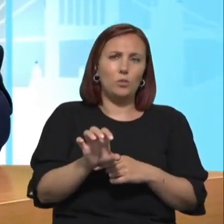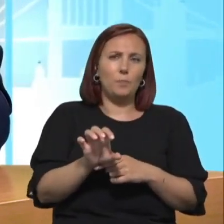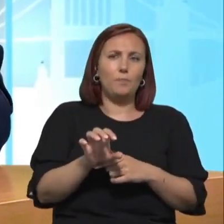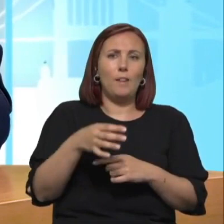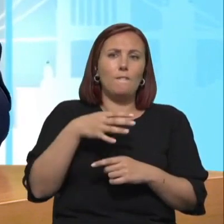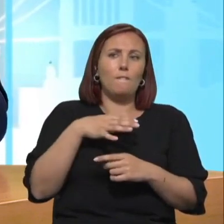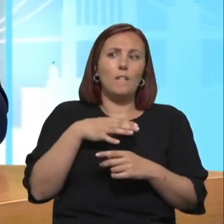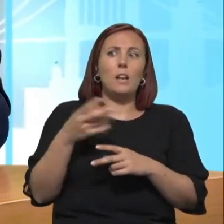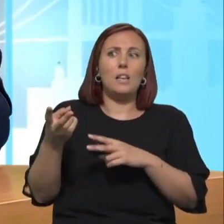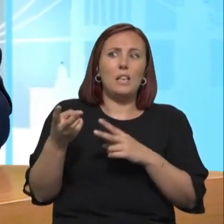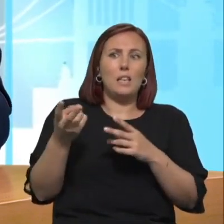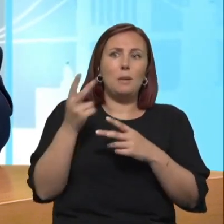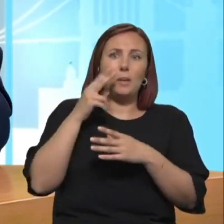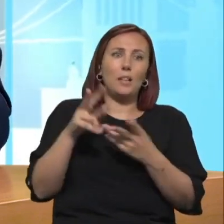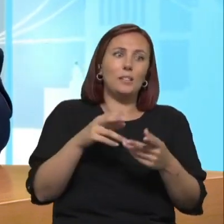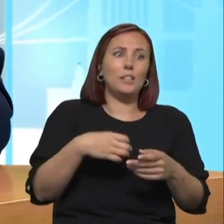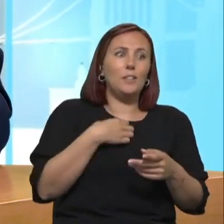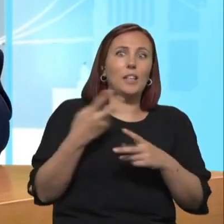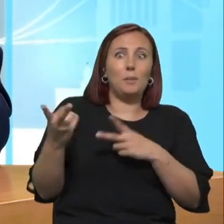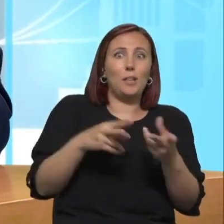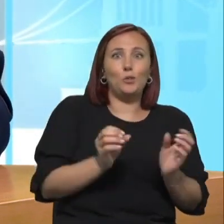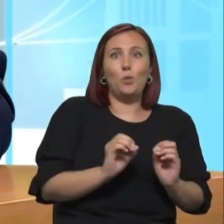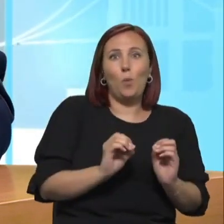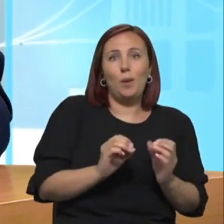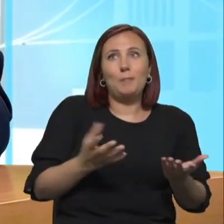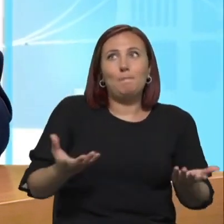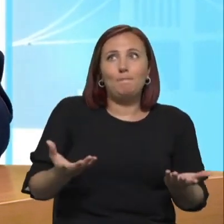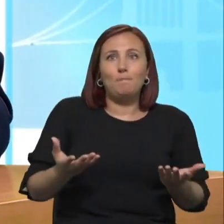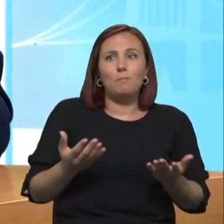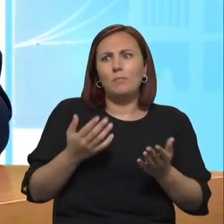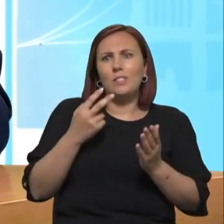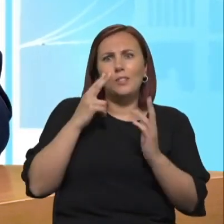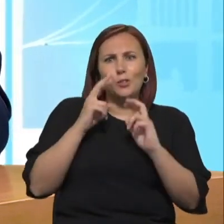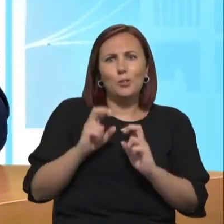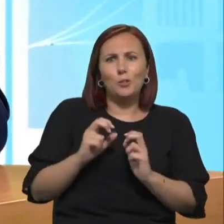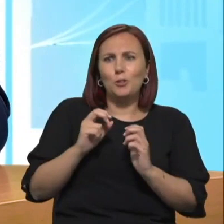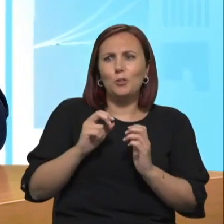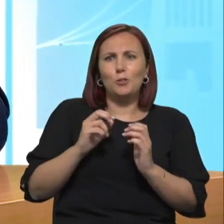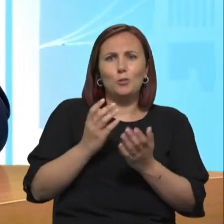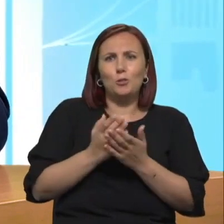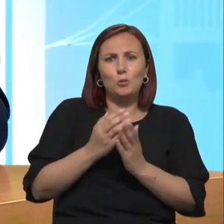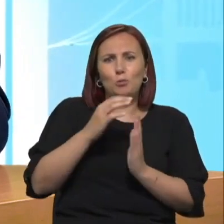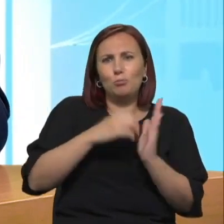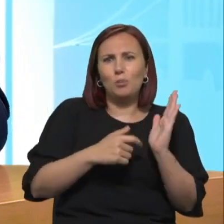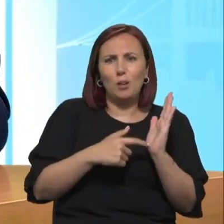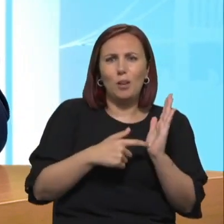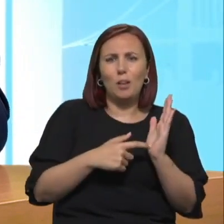da imigração são aqueles que não têm imigrantes. Por exemplo, há vários estudos que mostram. Portanto, o